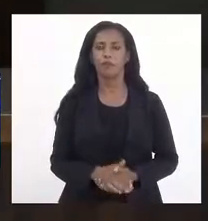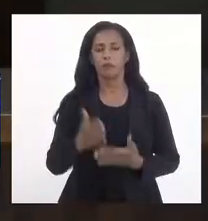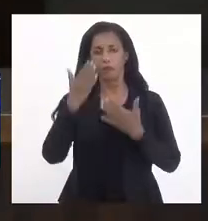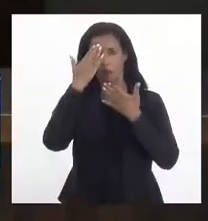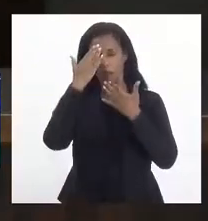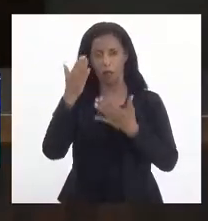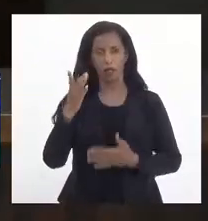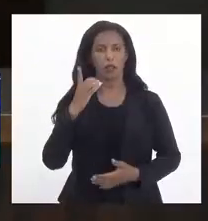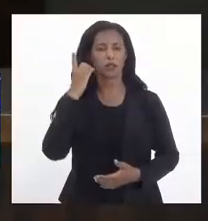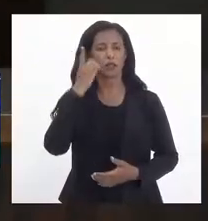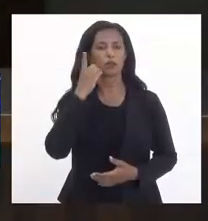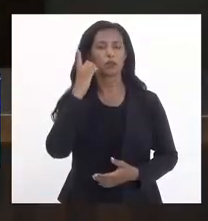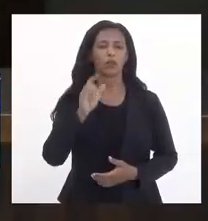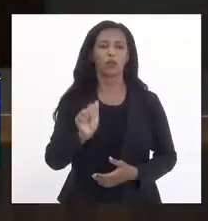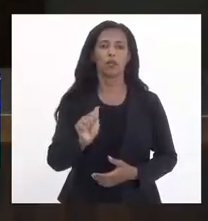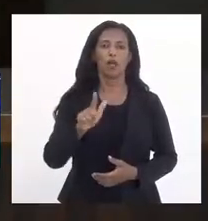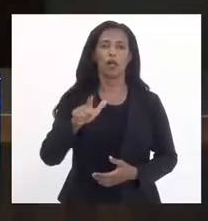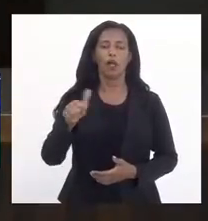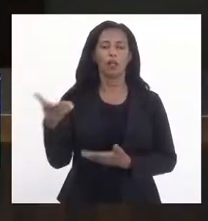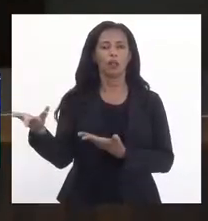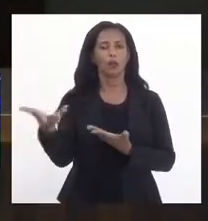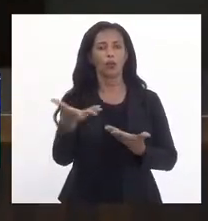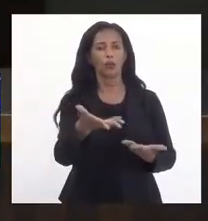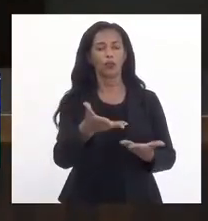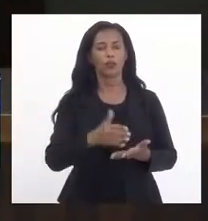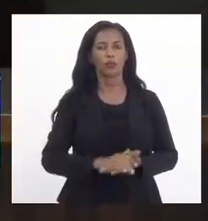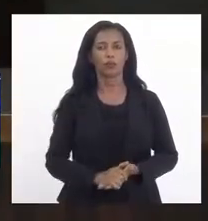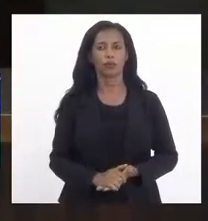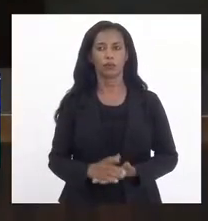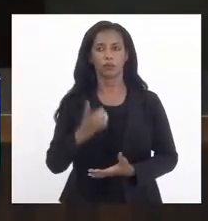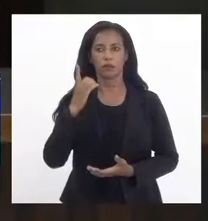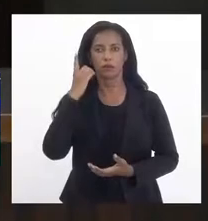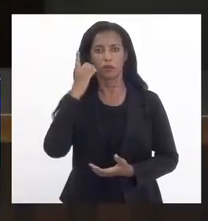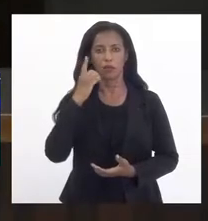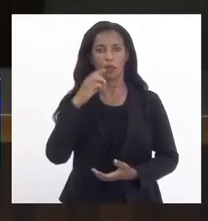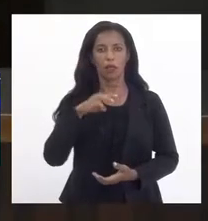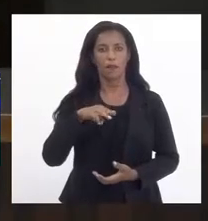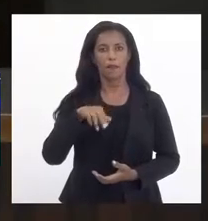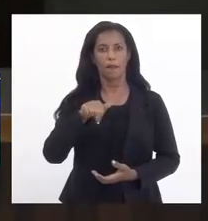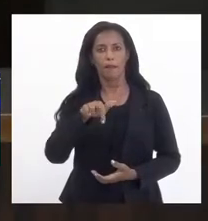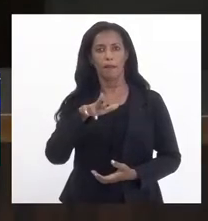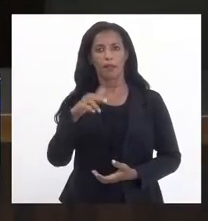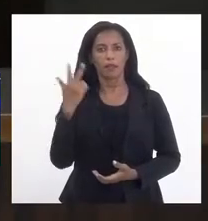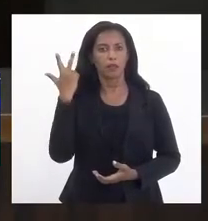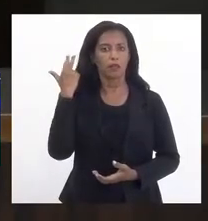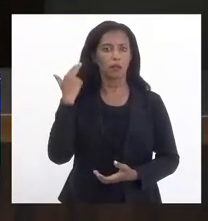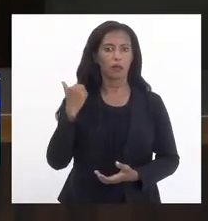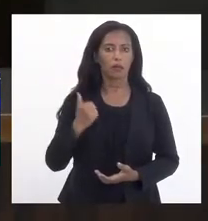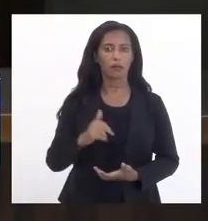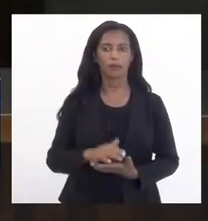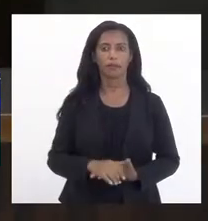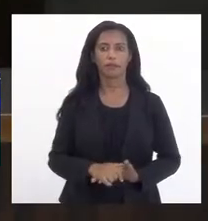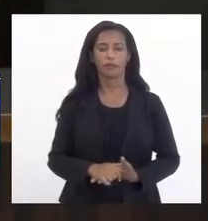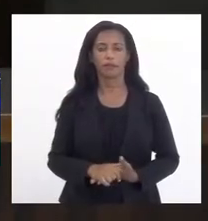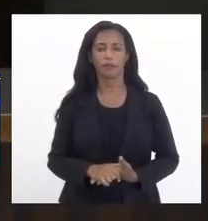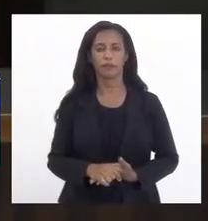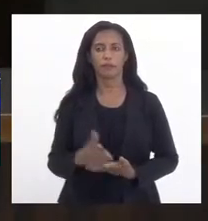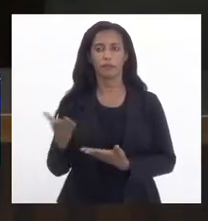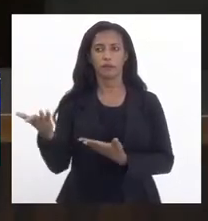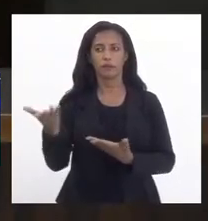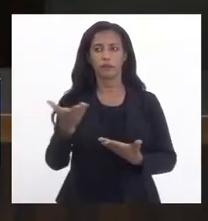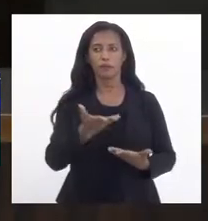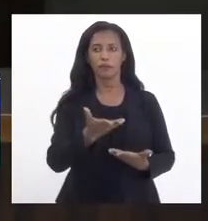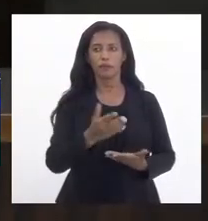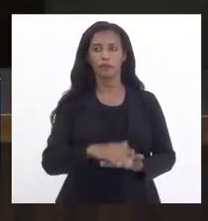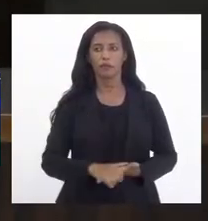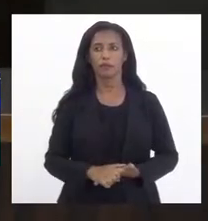Agradecendo a deputada Lana Passos, próximo orador inscrito é o nobre deputado Marcelo Cabeleireiro, não se encontrando presente. Próximo orador